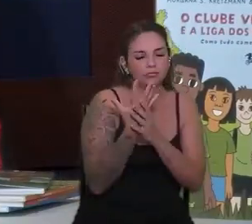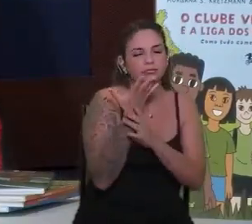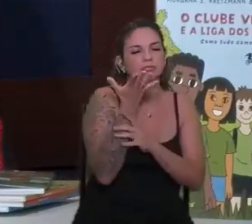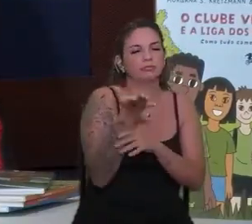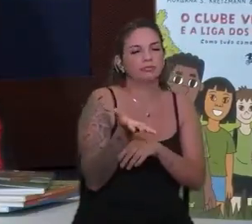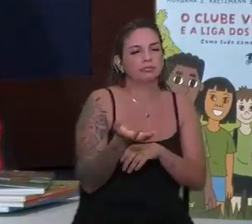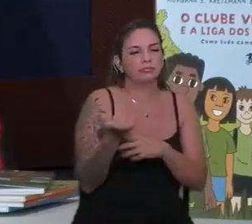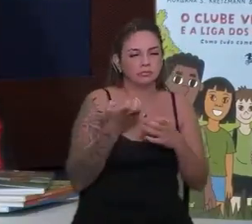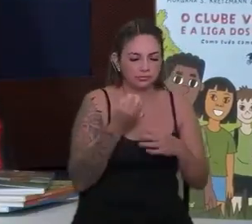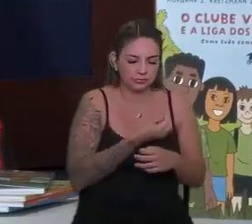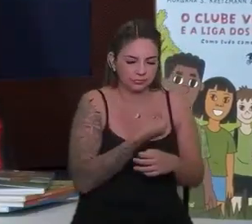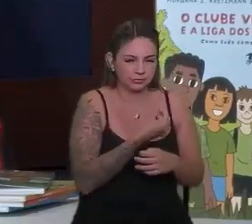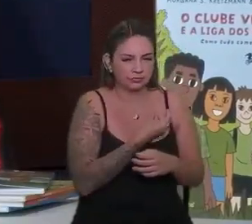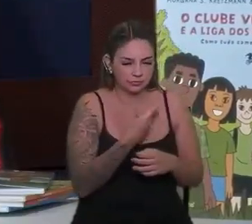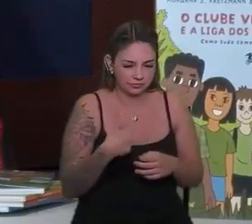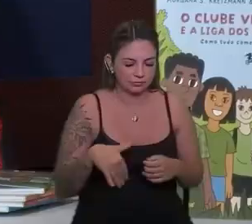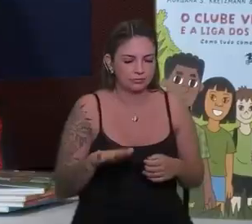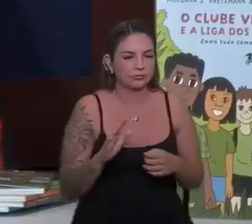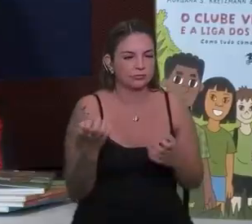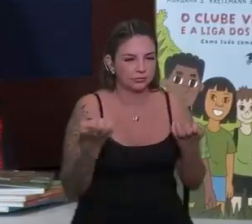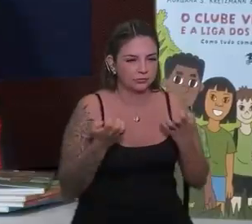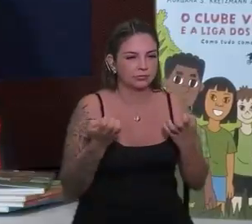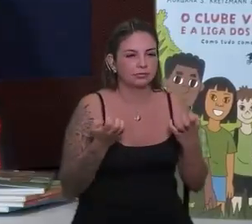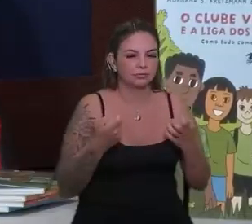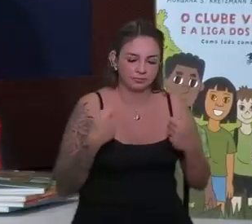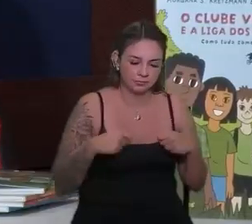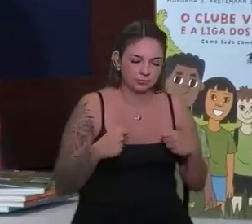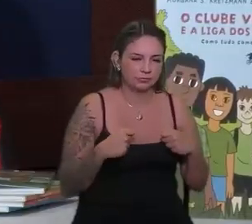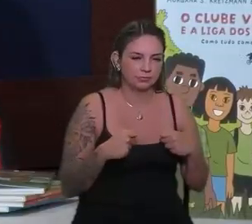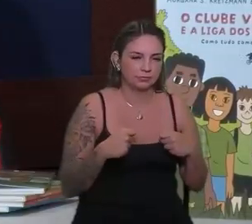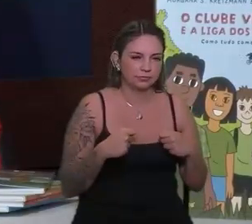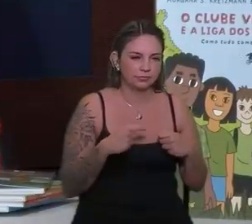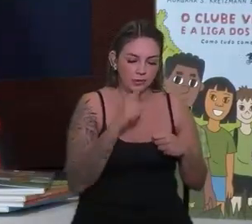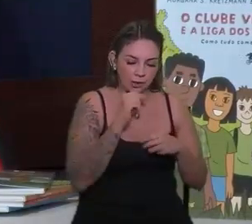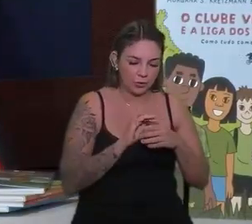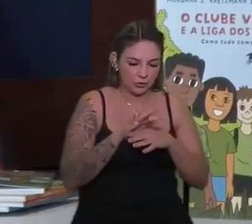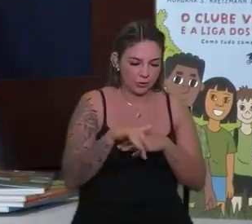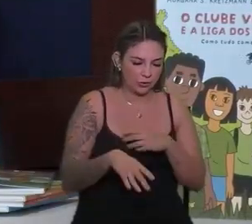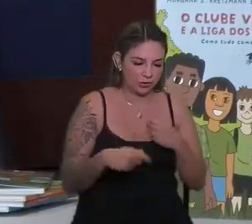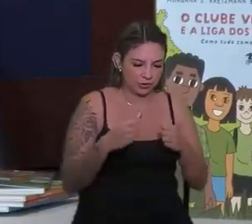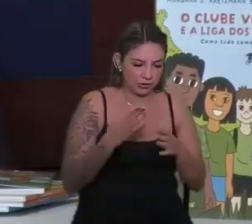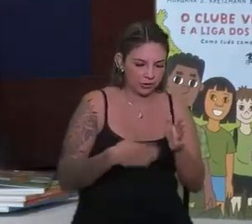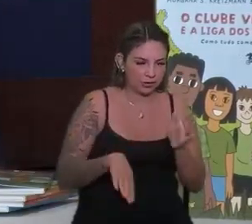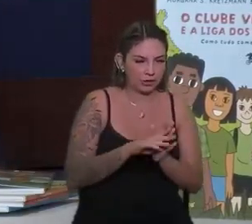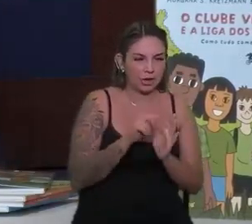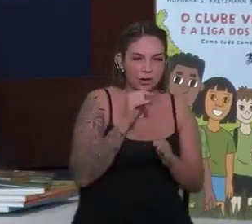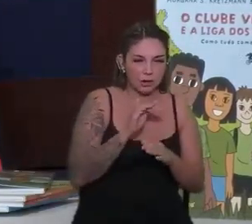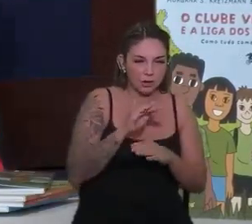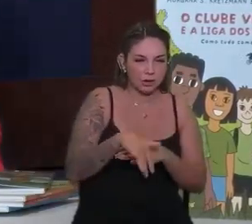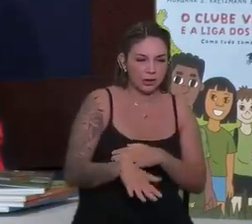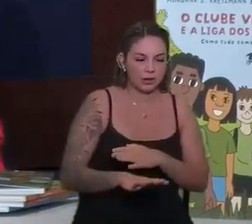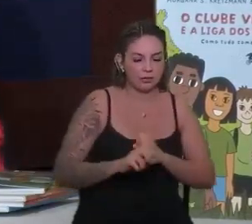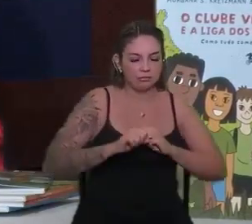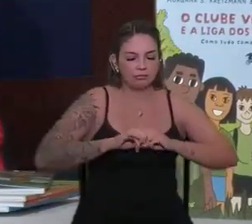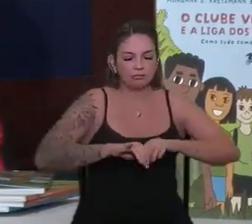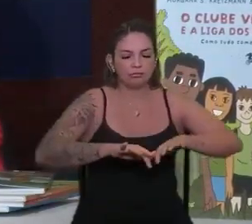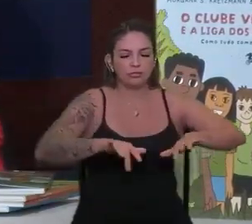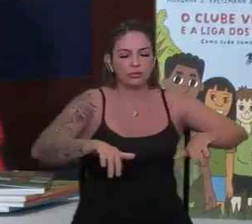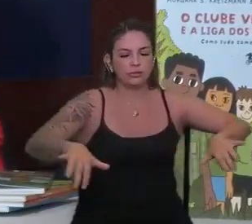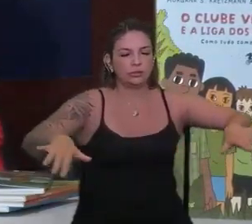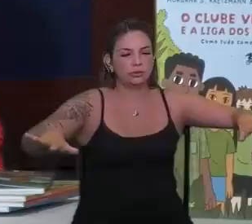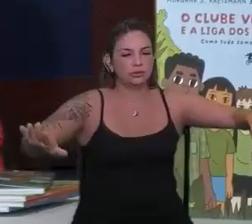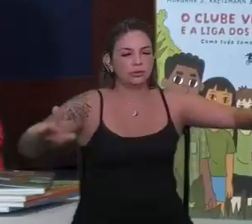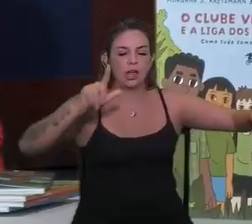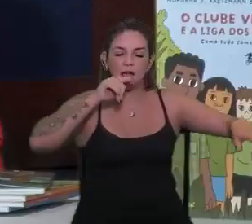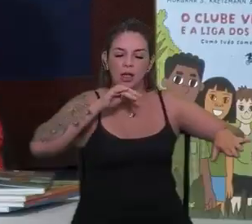jorrar, quero a vida levar, quero e preciso desaguar, quero chegar ao mar e me espraiar, me